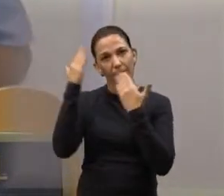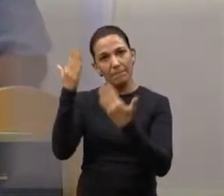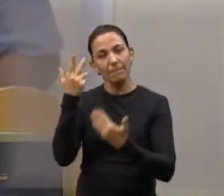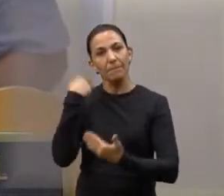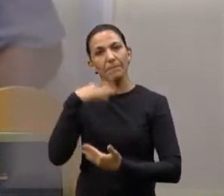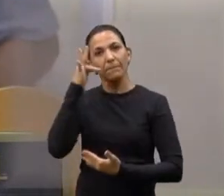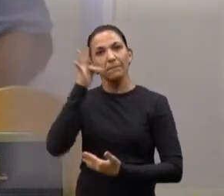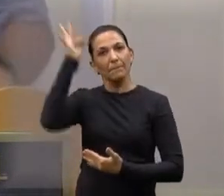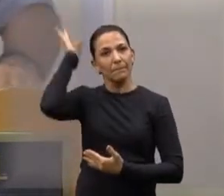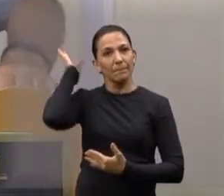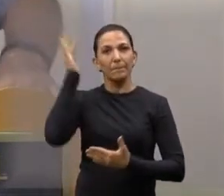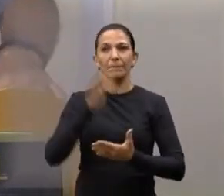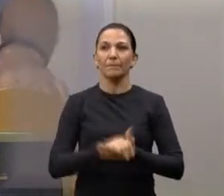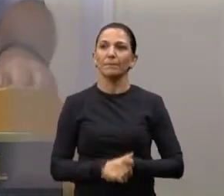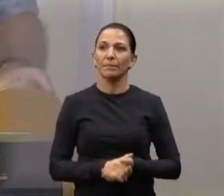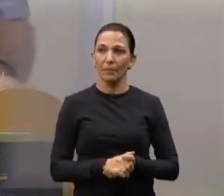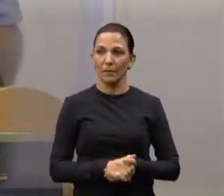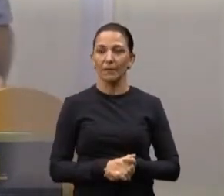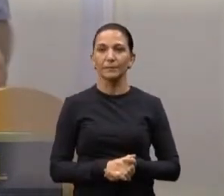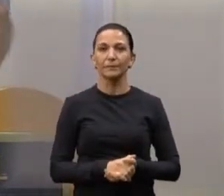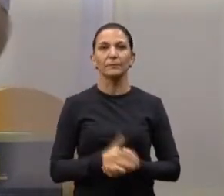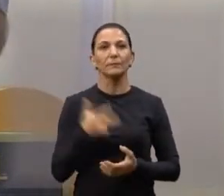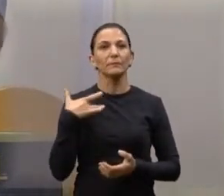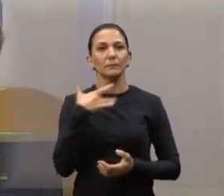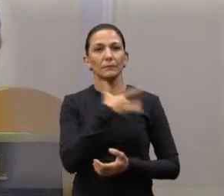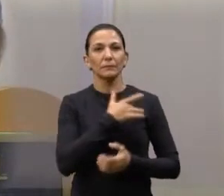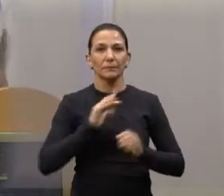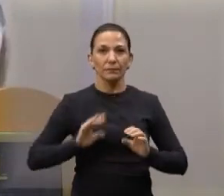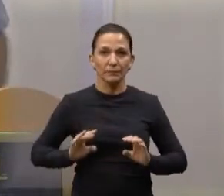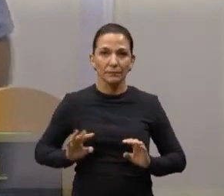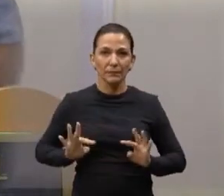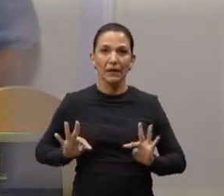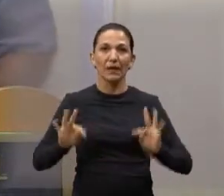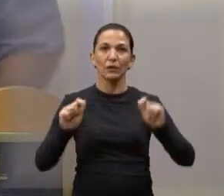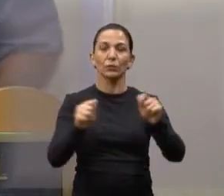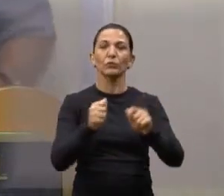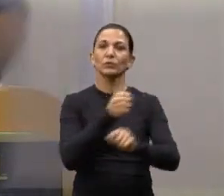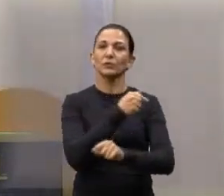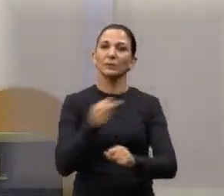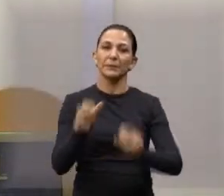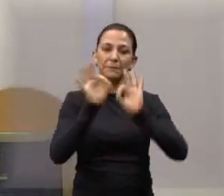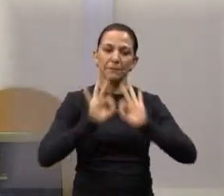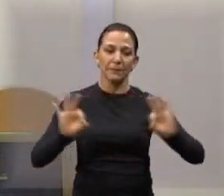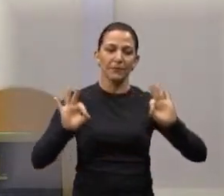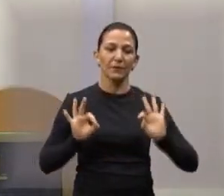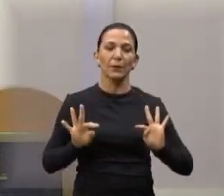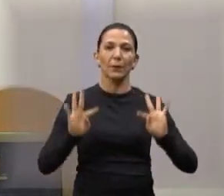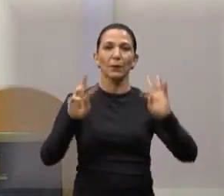Bom, pois bem, era isso que eu tinha, desejo saúde a todos e uma ótima semana. Obrigado.